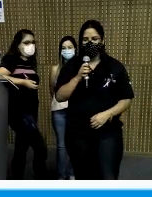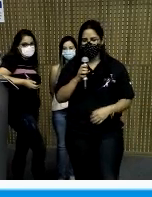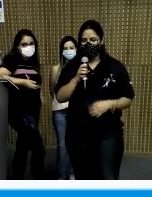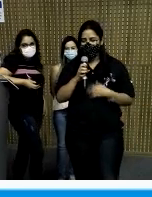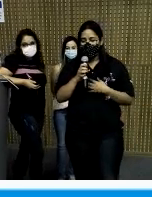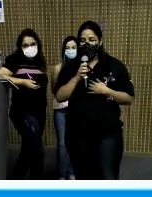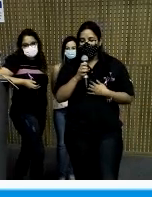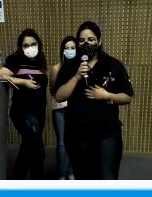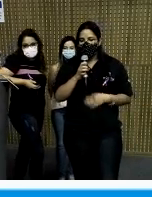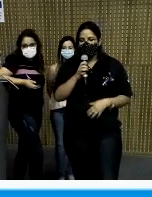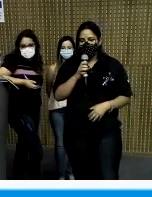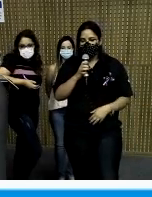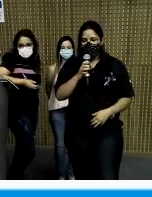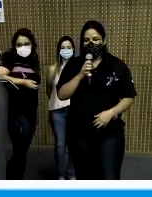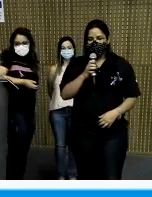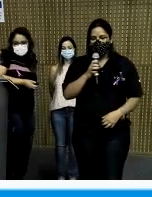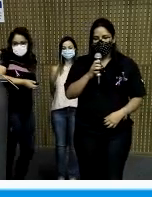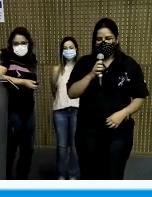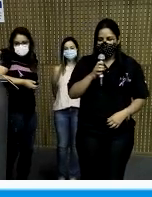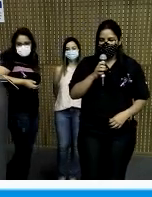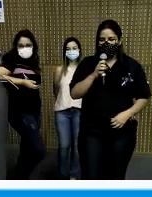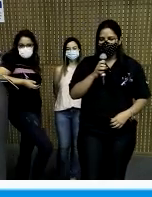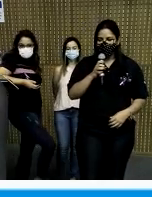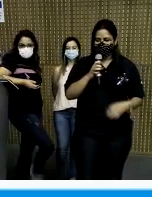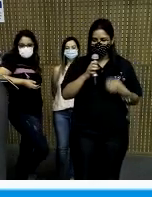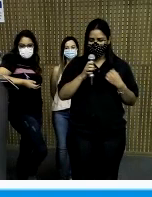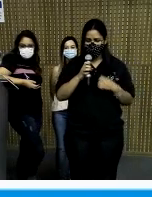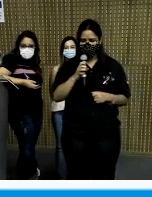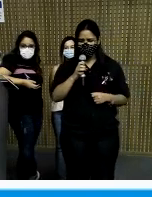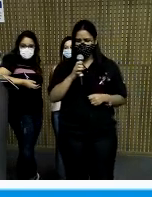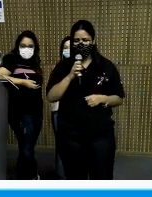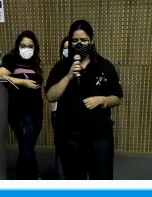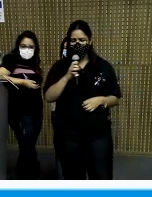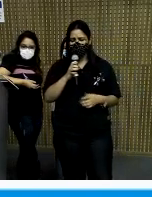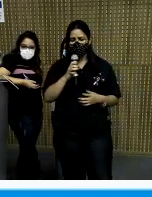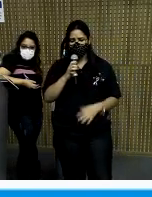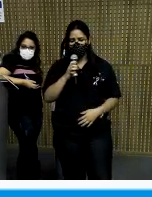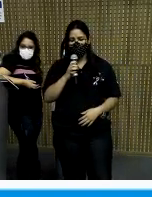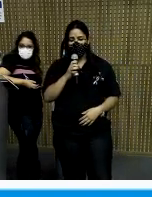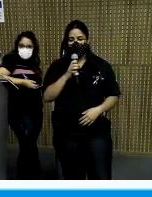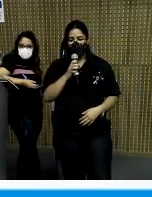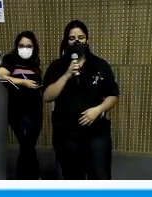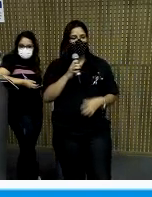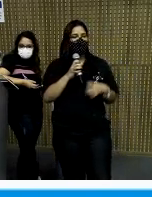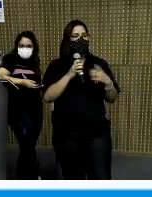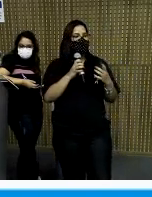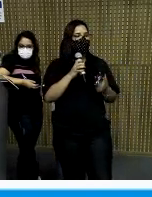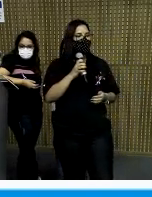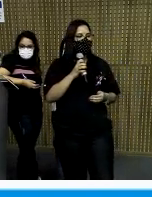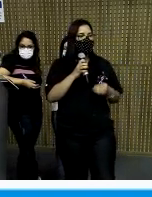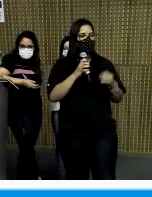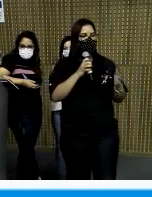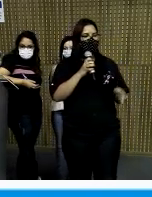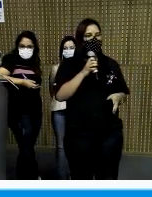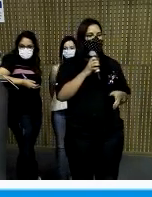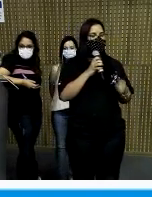né? Quanto aos exames mais solicitados, né? A mamografia, geralmente é um